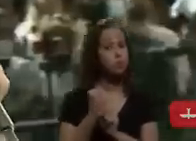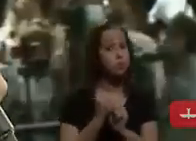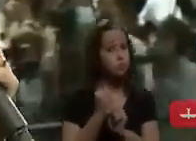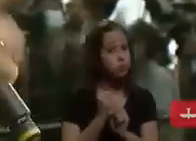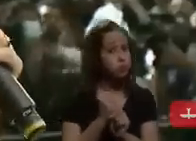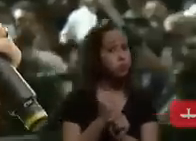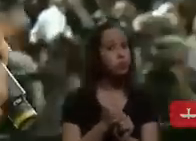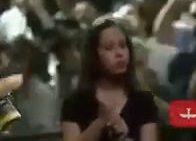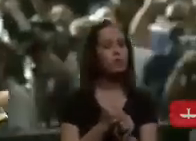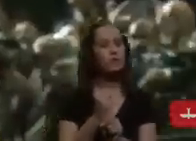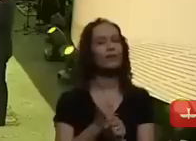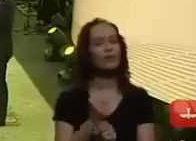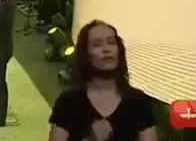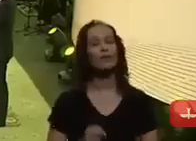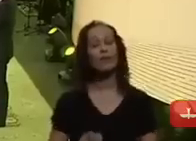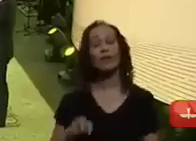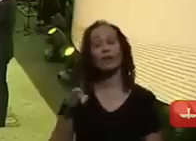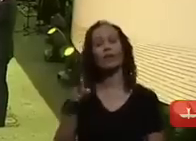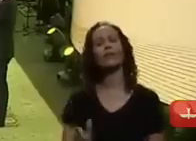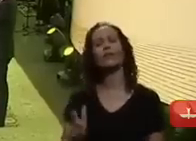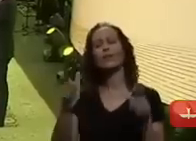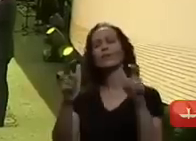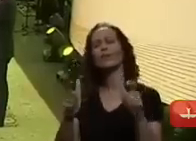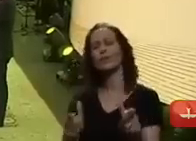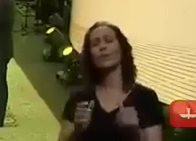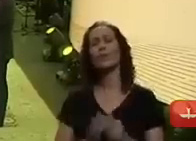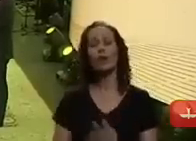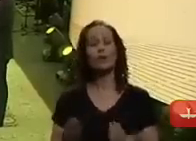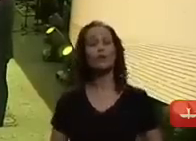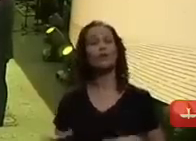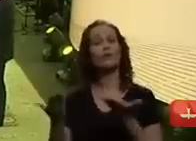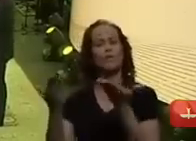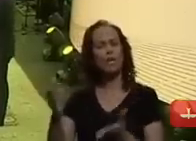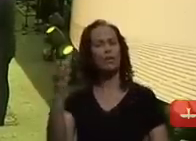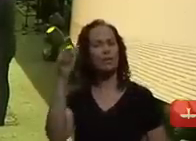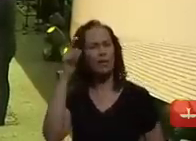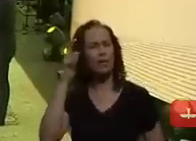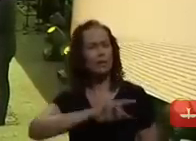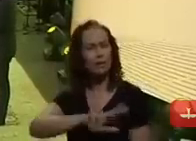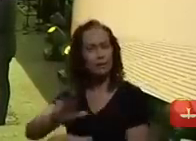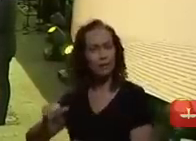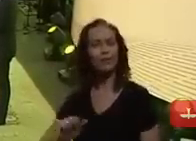tempo, aquele lugar foi um lugar consagrado a demônios.